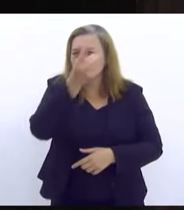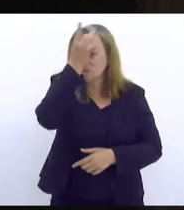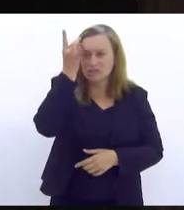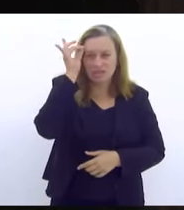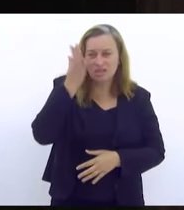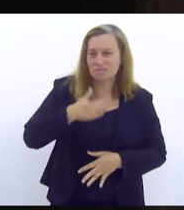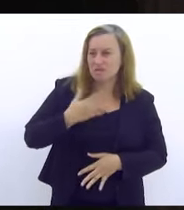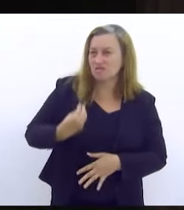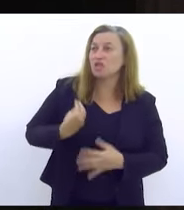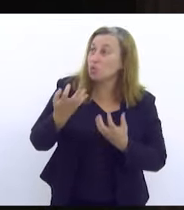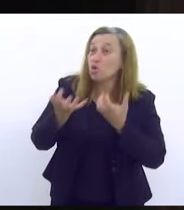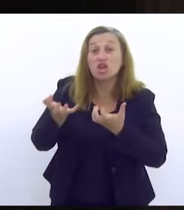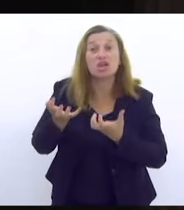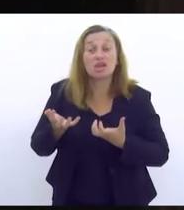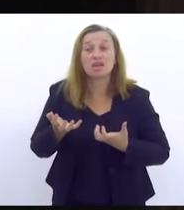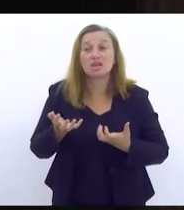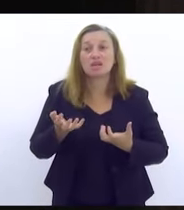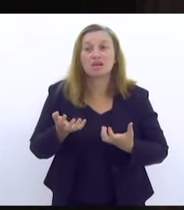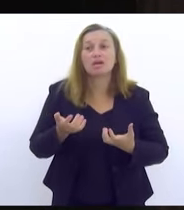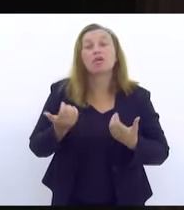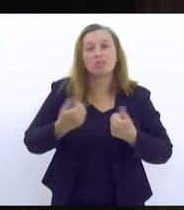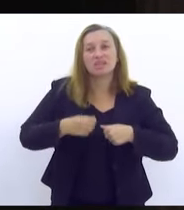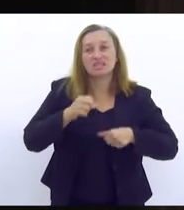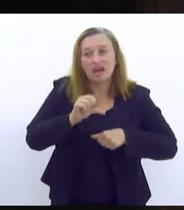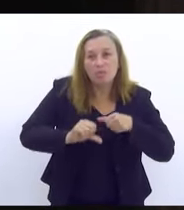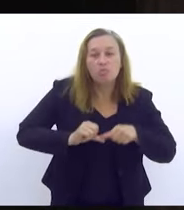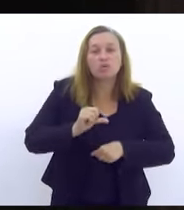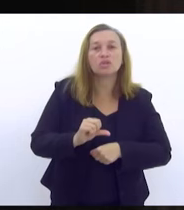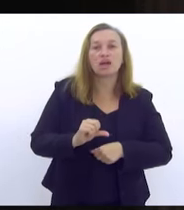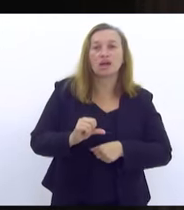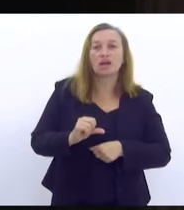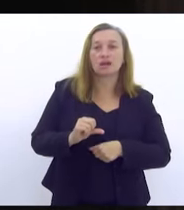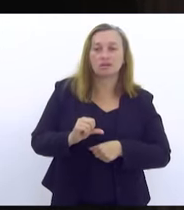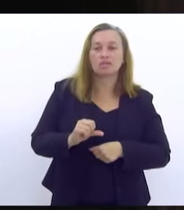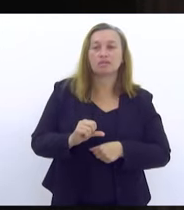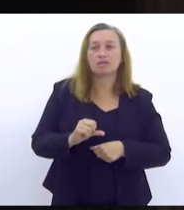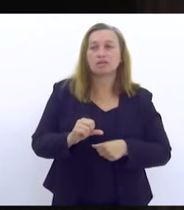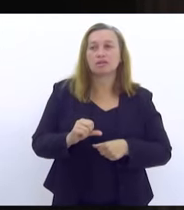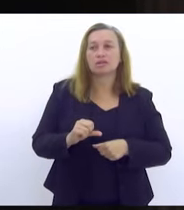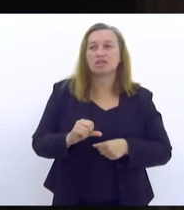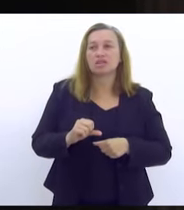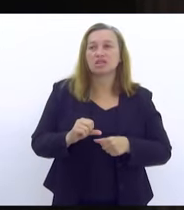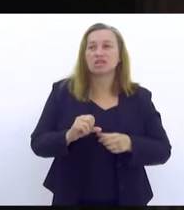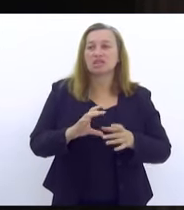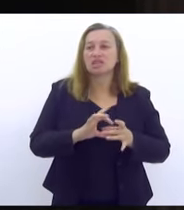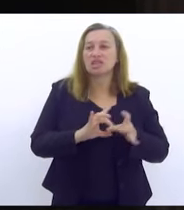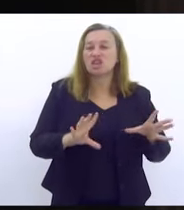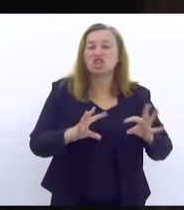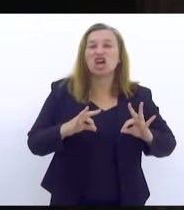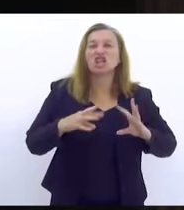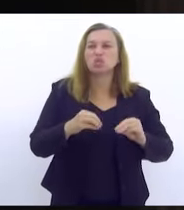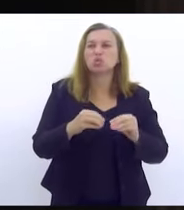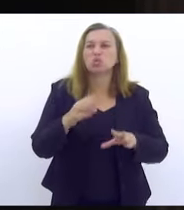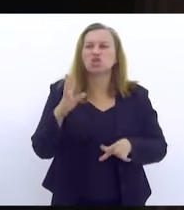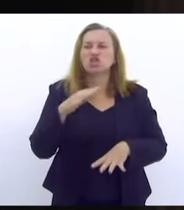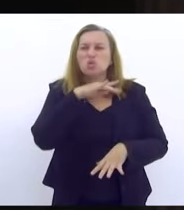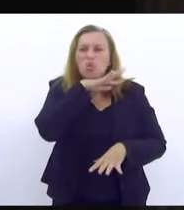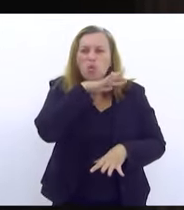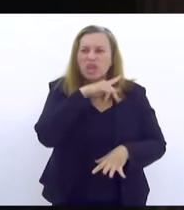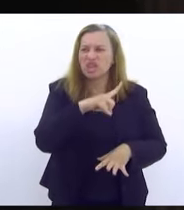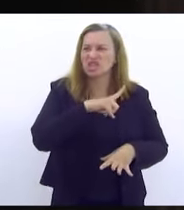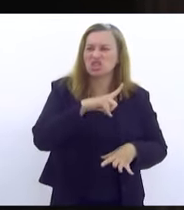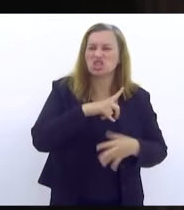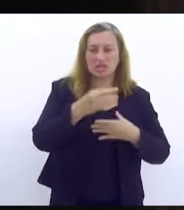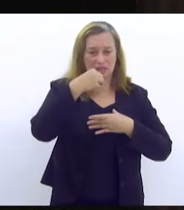queria receber esse fruto, mas eu tinha que mudar, eu tinha que abrir mão de tudo aquilo que eu trazia, toda aquela bagagem que eu